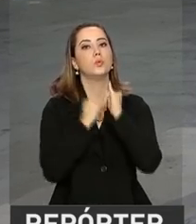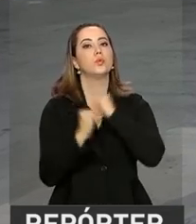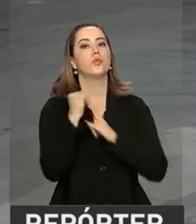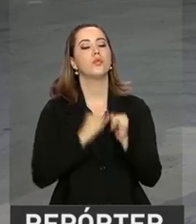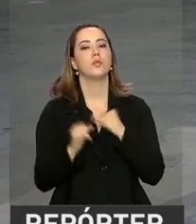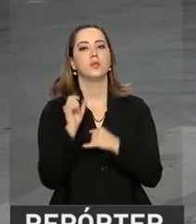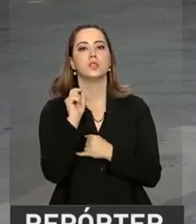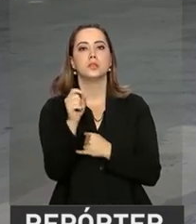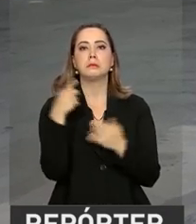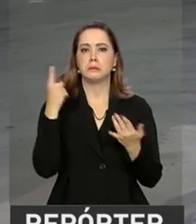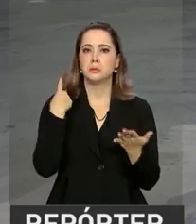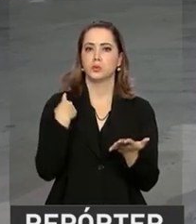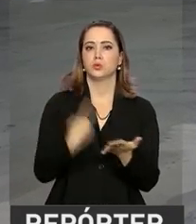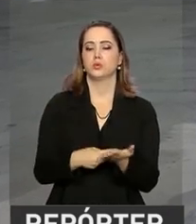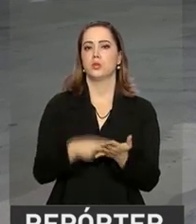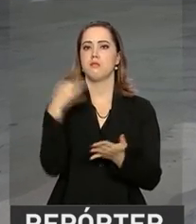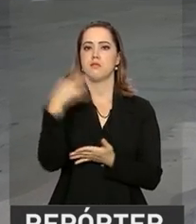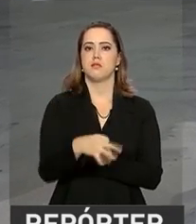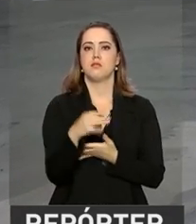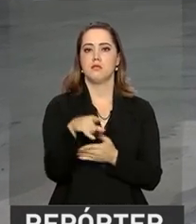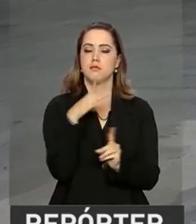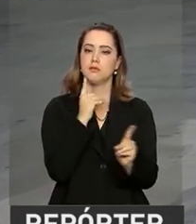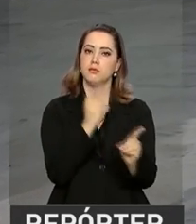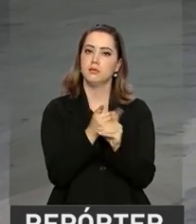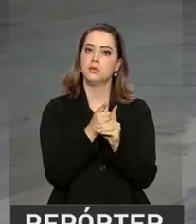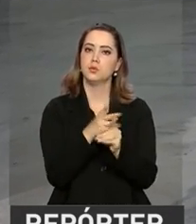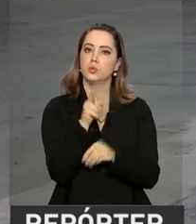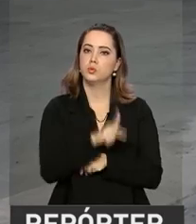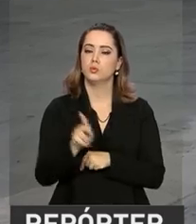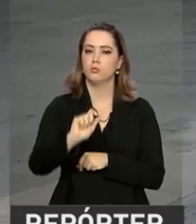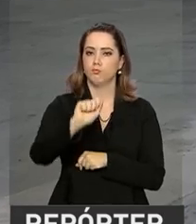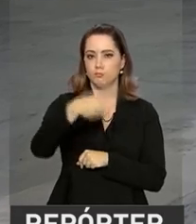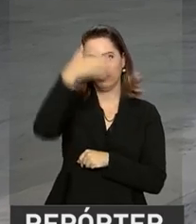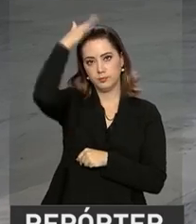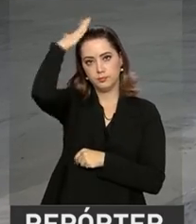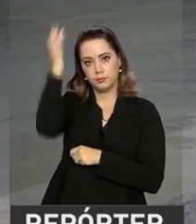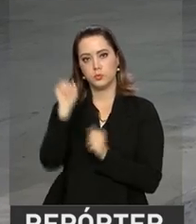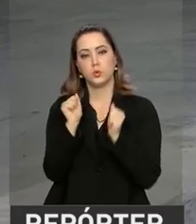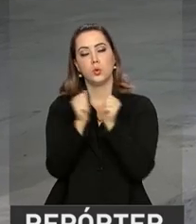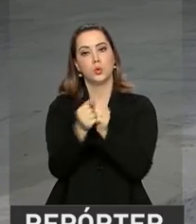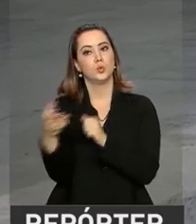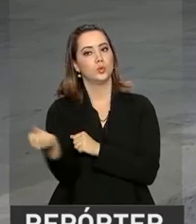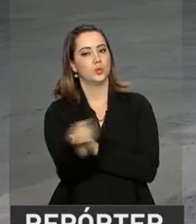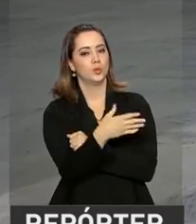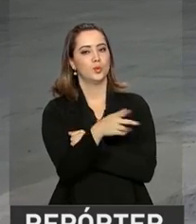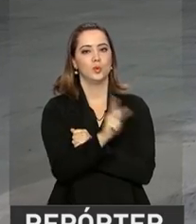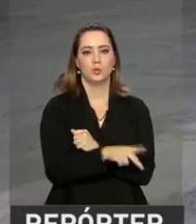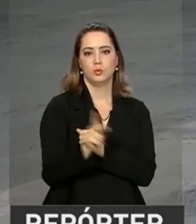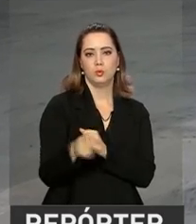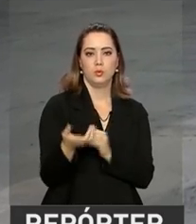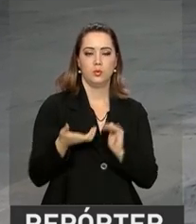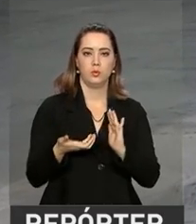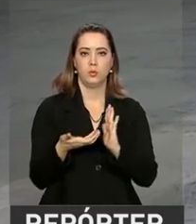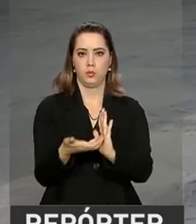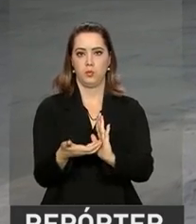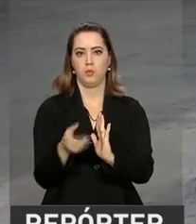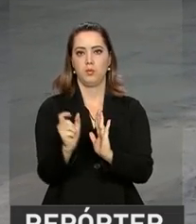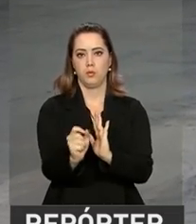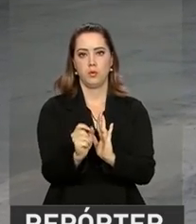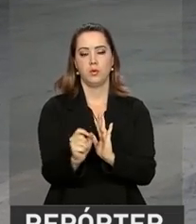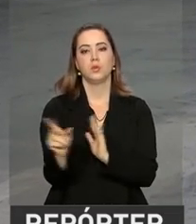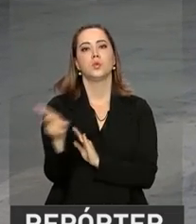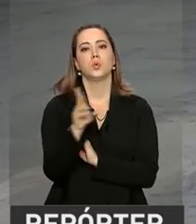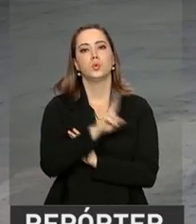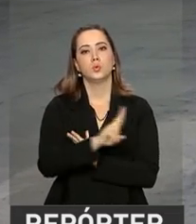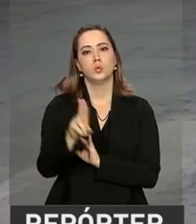Planalto: foi confirmado o encontro do presidente em exercício Michel Temer com o novo presidente da Câmara dos Deputados,